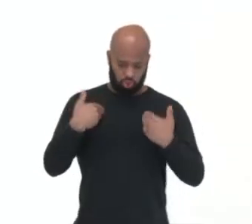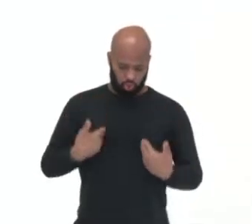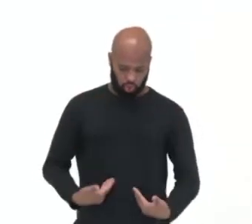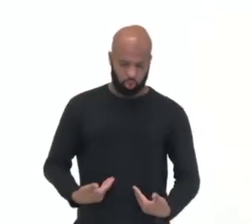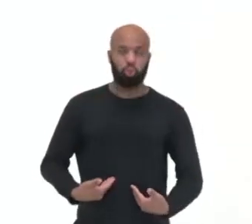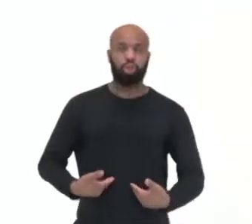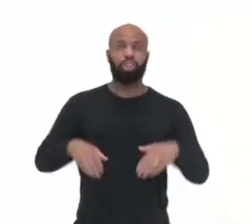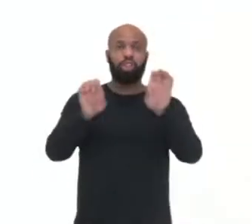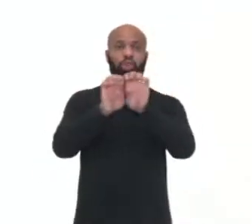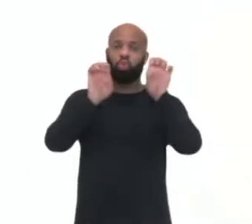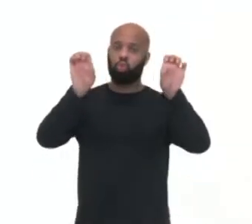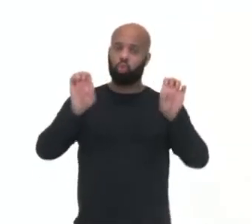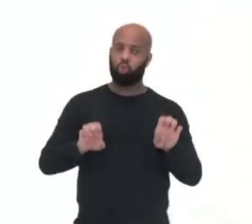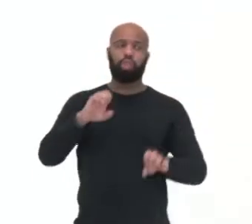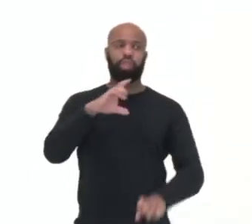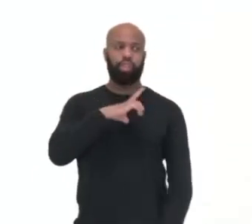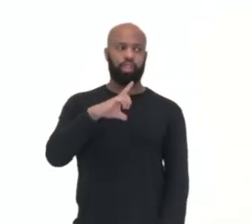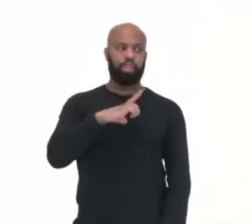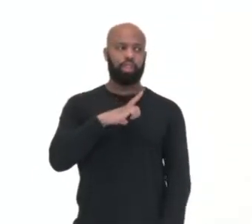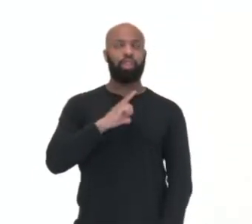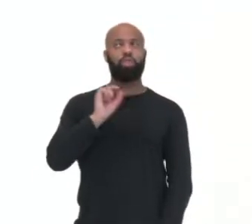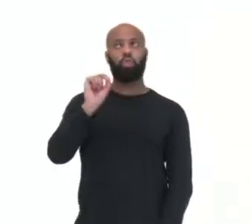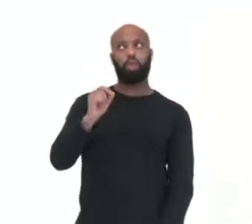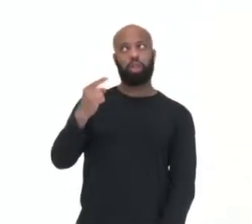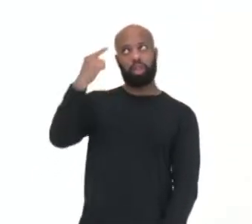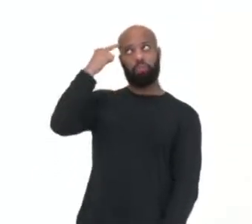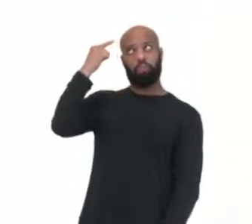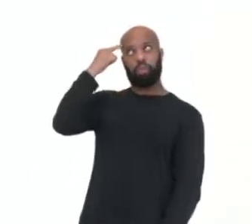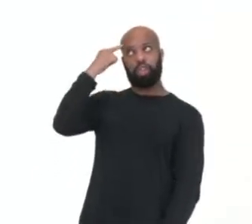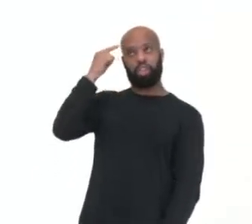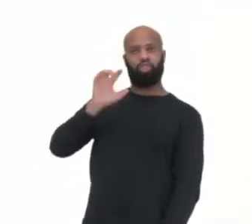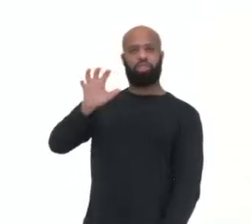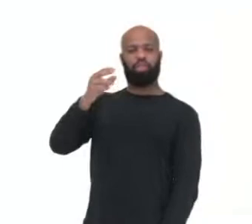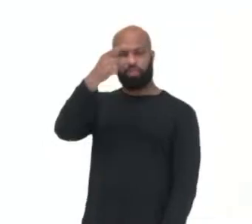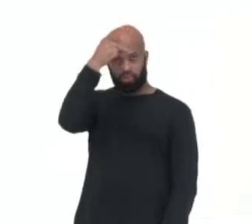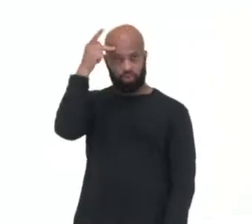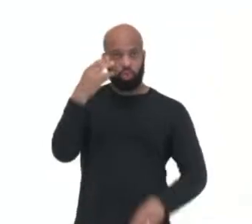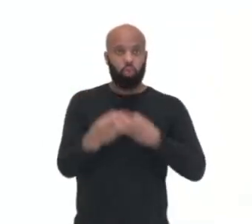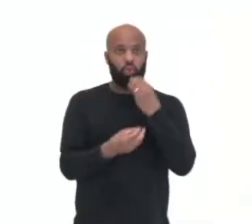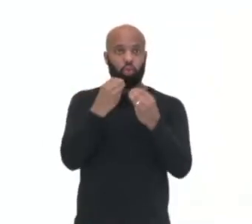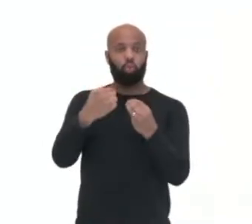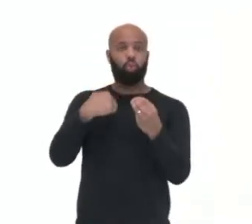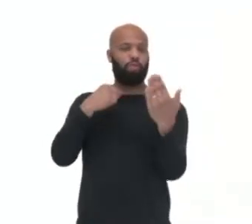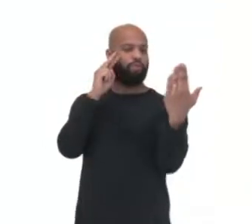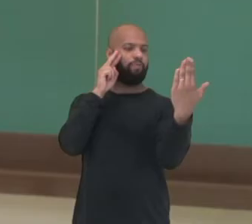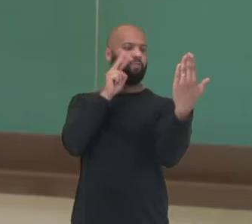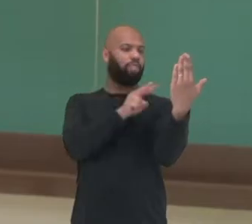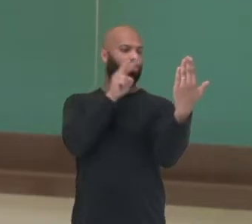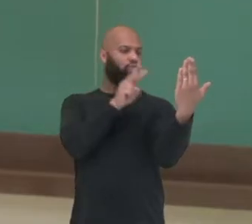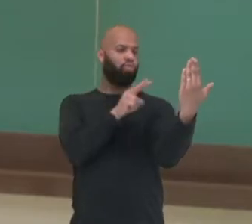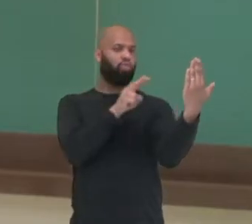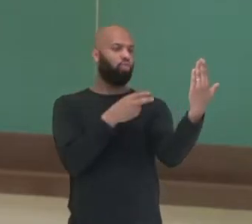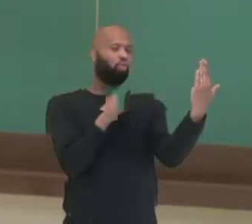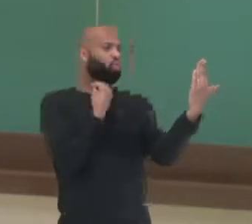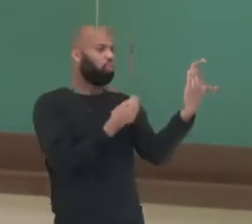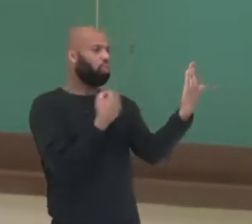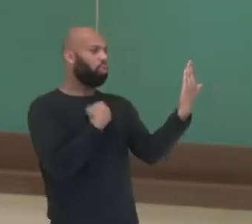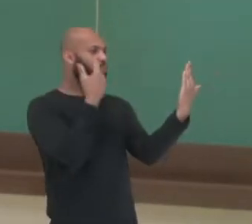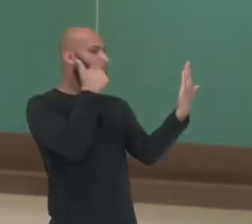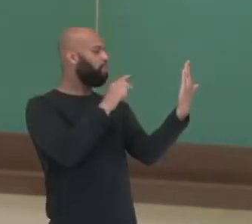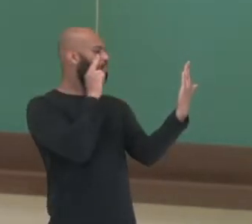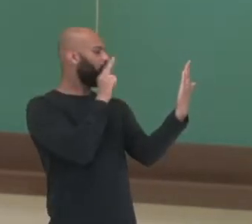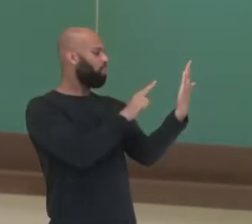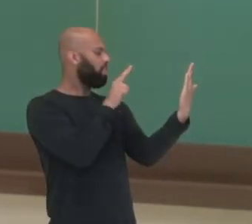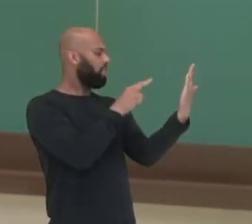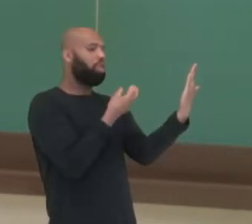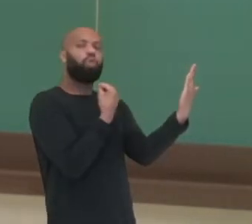e estruturada na mente da mesma pessoa. É como que ela se vê, é como você consegue se